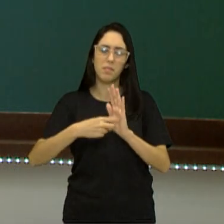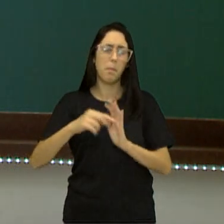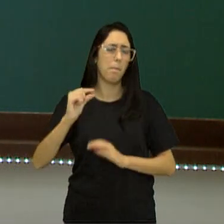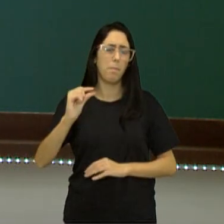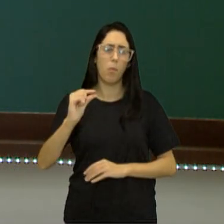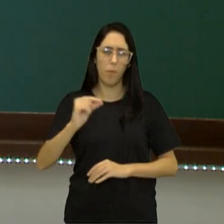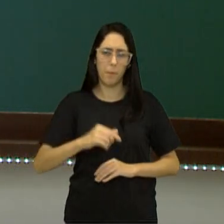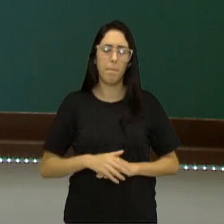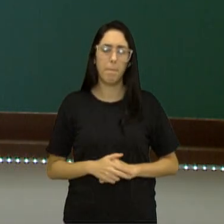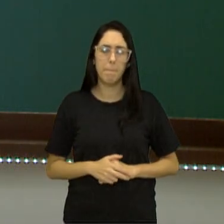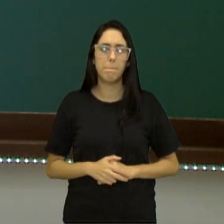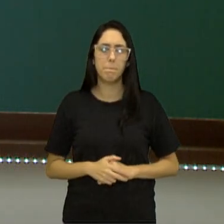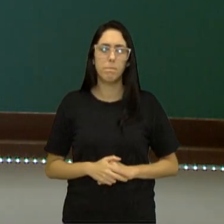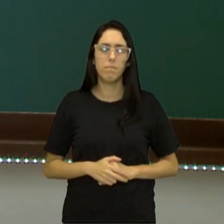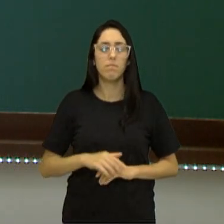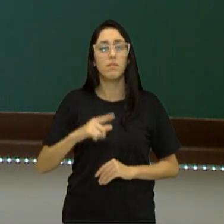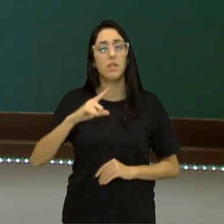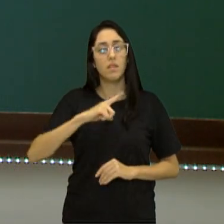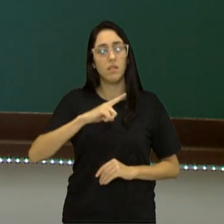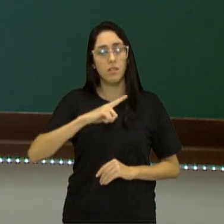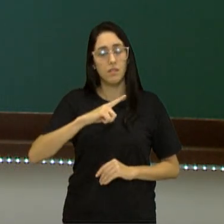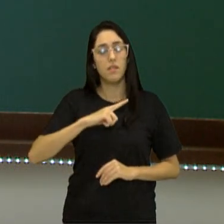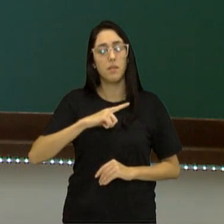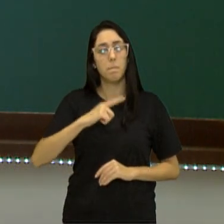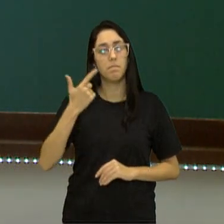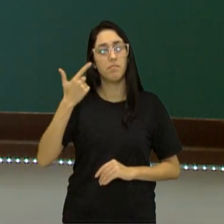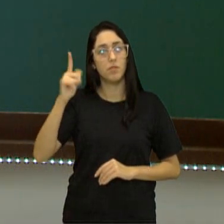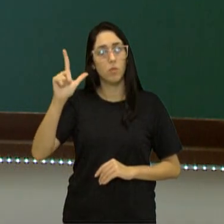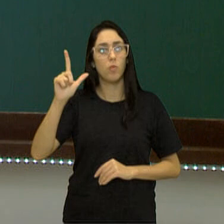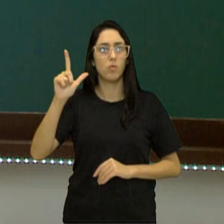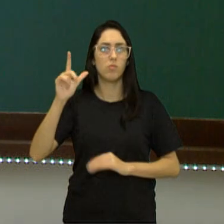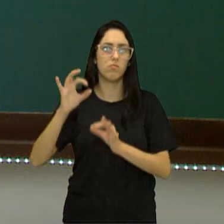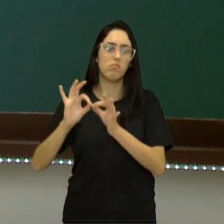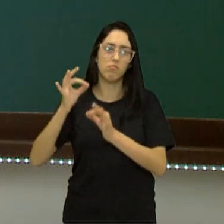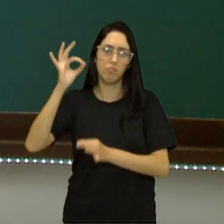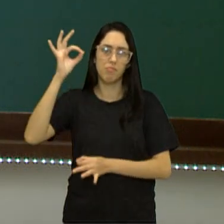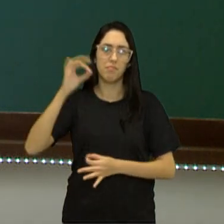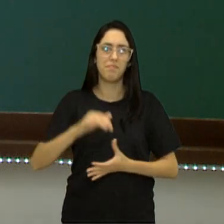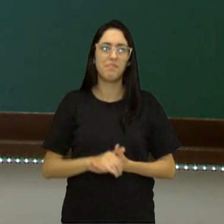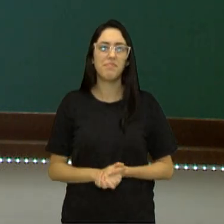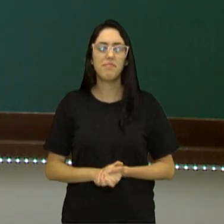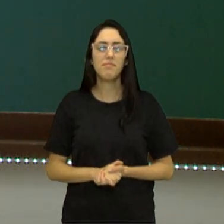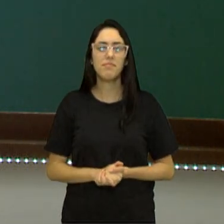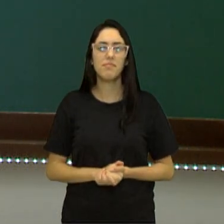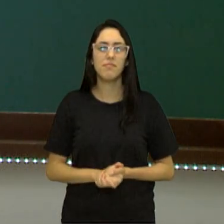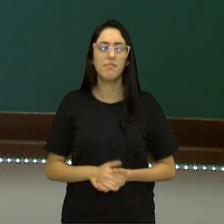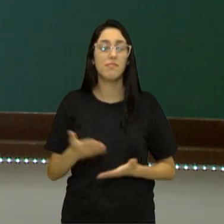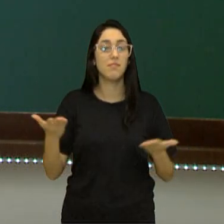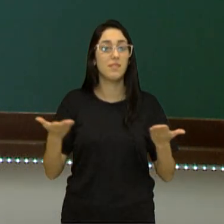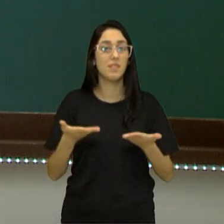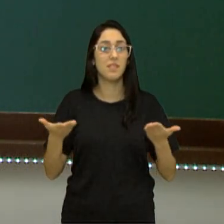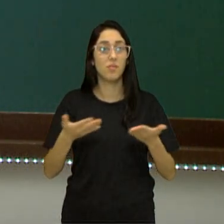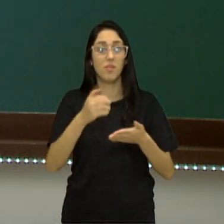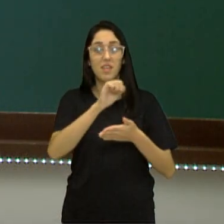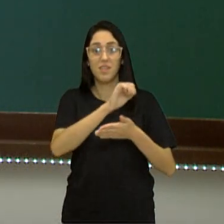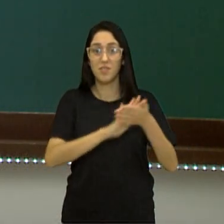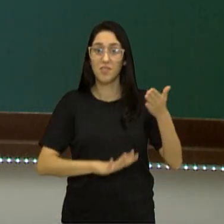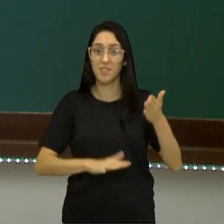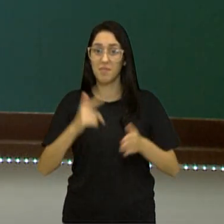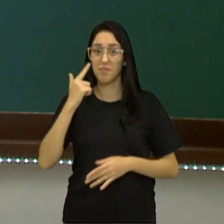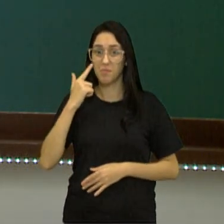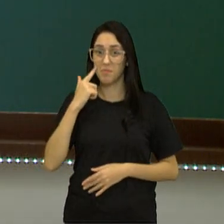texto. Num outro suporte vai ser maior. Vamos agora para a nossa